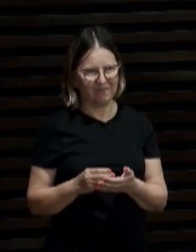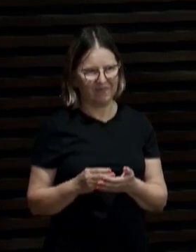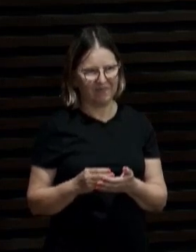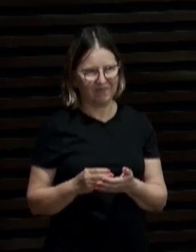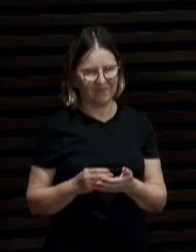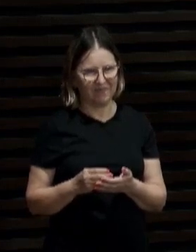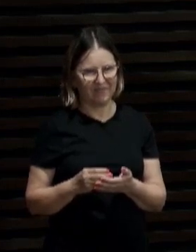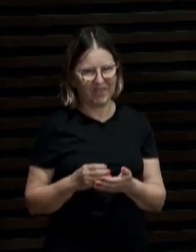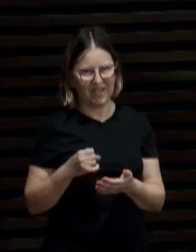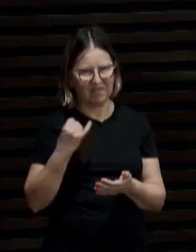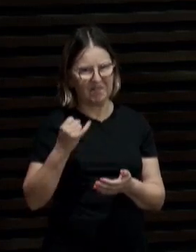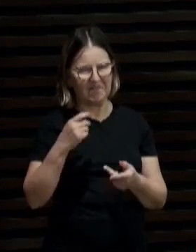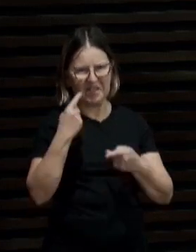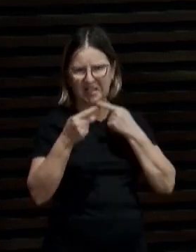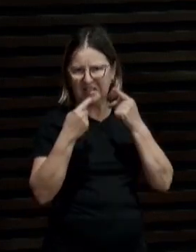frívola, é uma palavra,